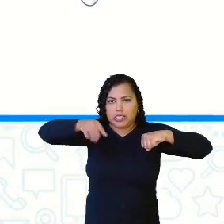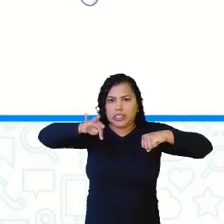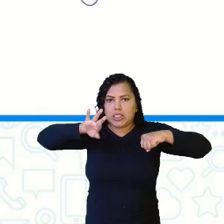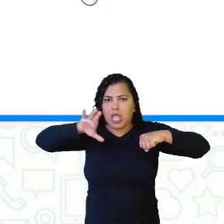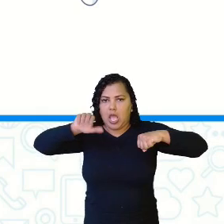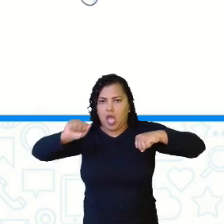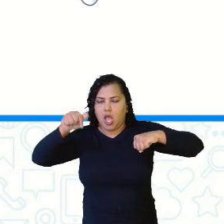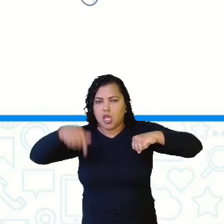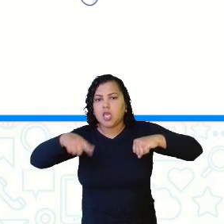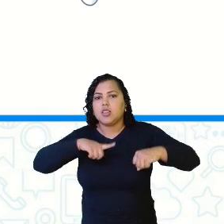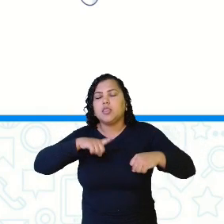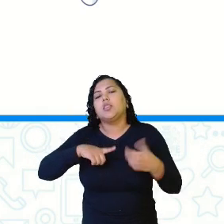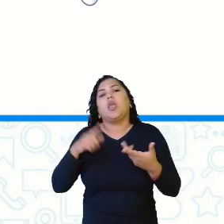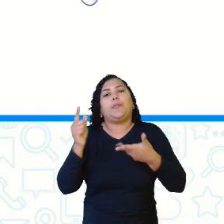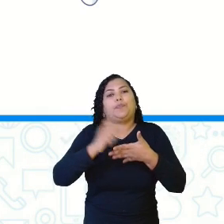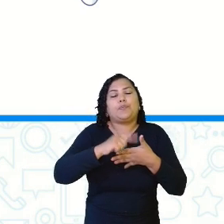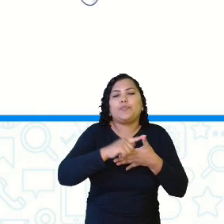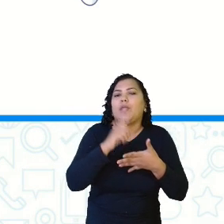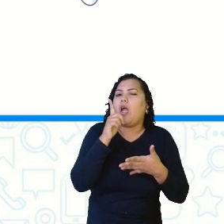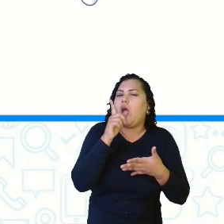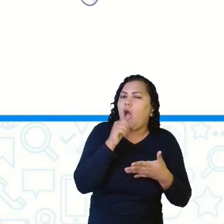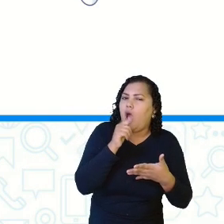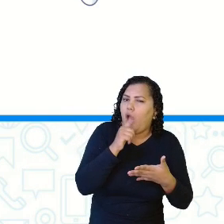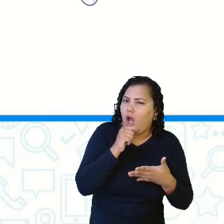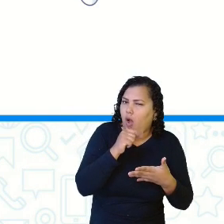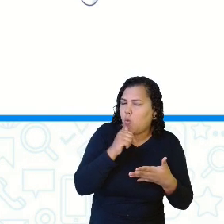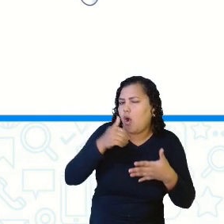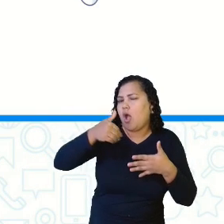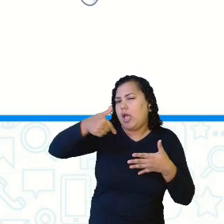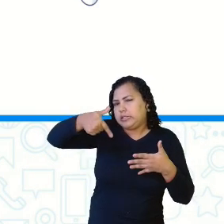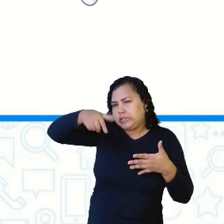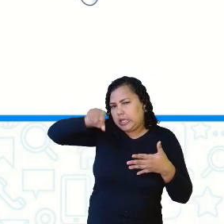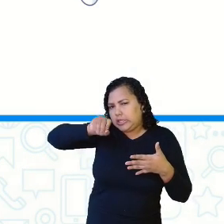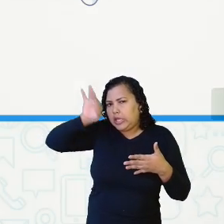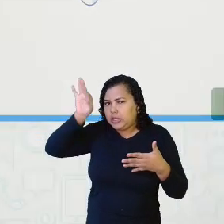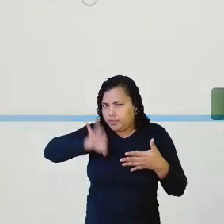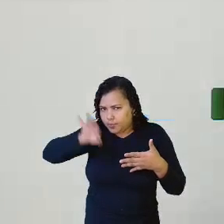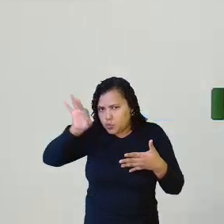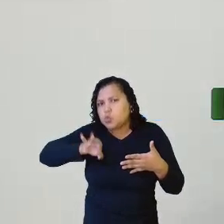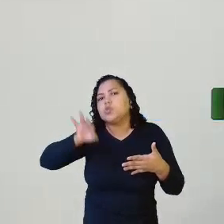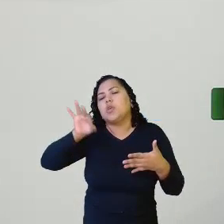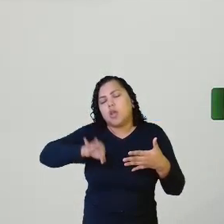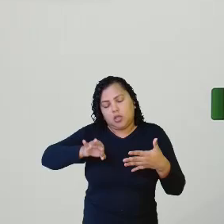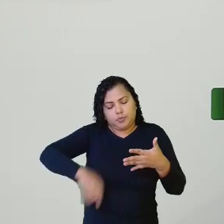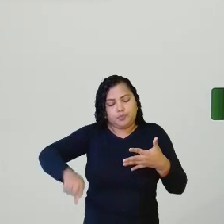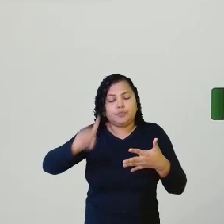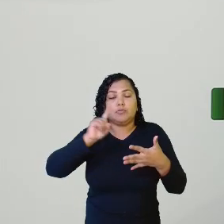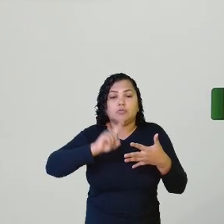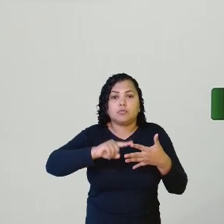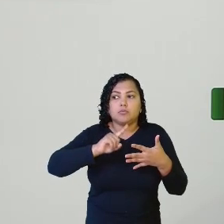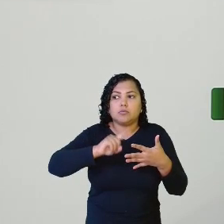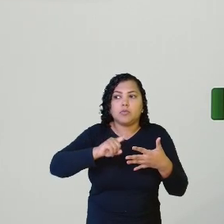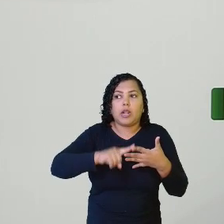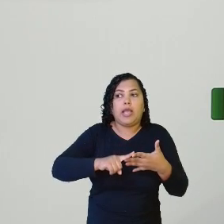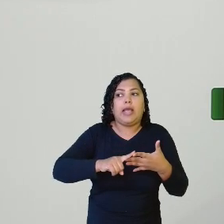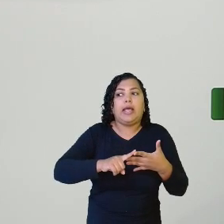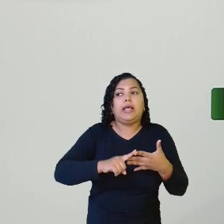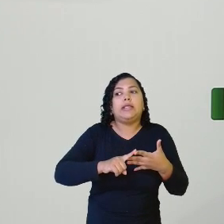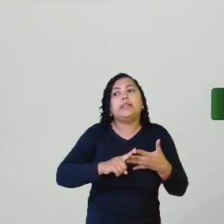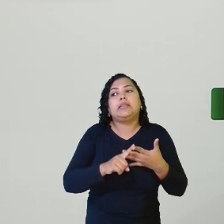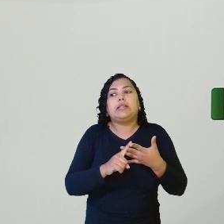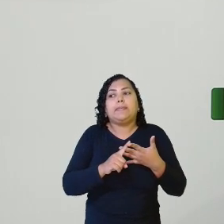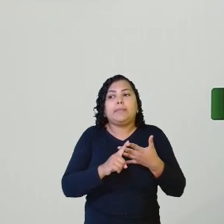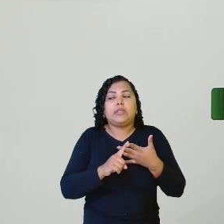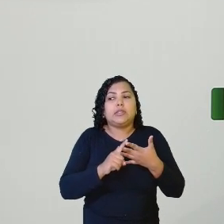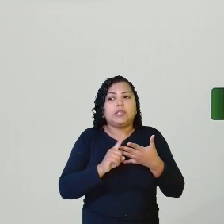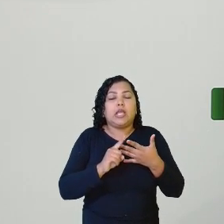como a água no estado líquido. Lembra? Mais da metade da superfície da Terra é coberta por água. E aí nós temos água no estado